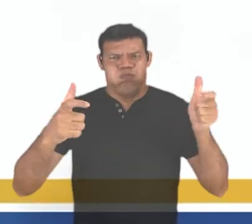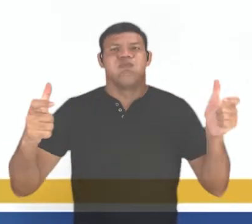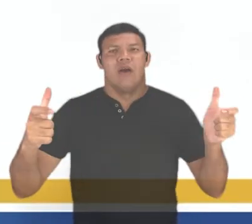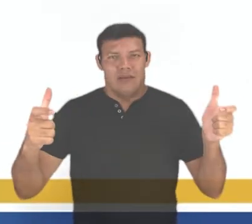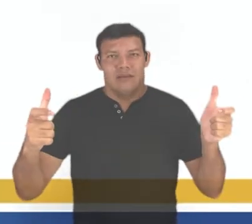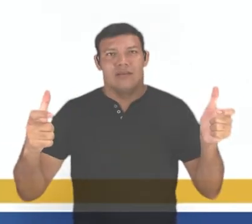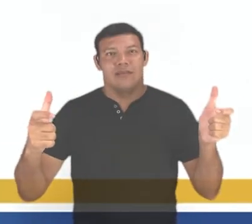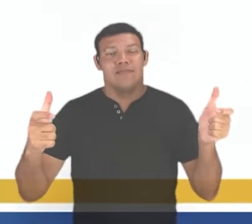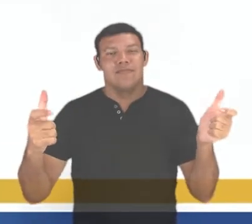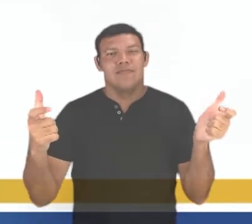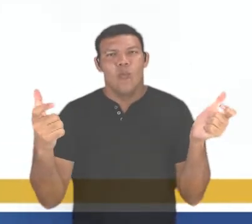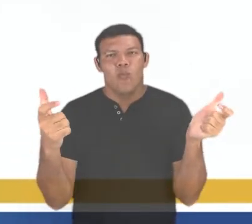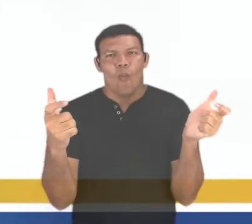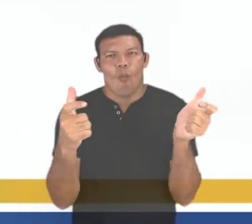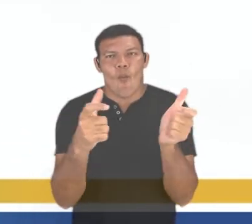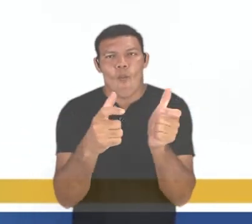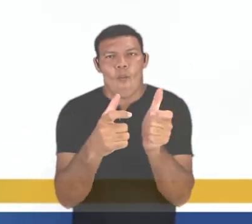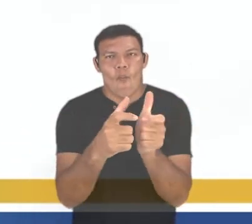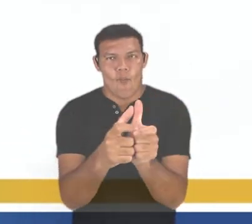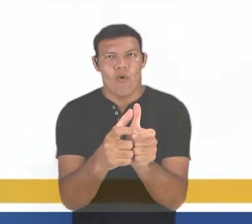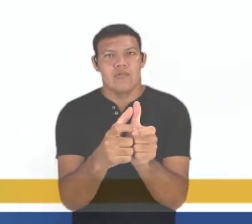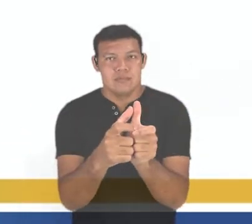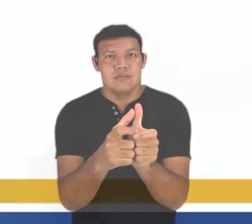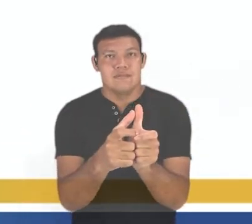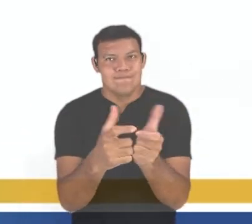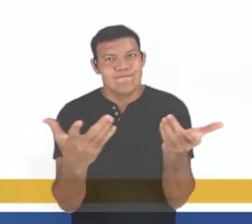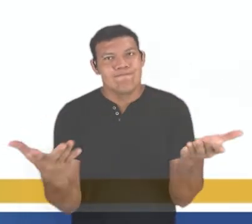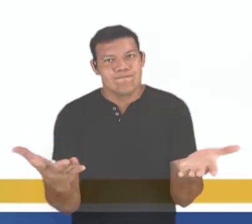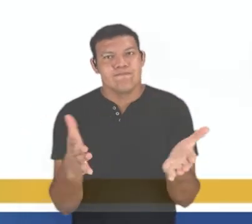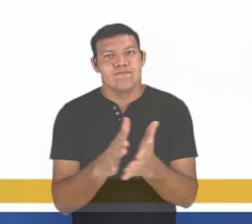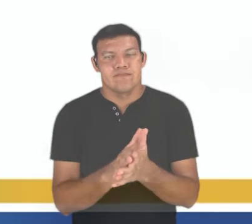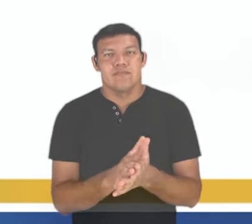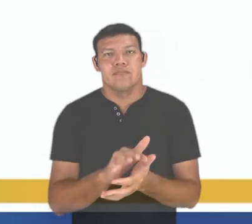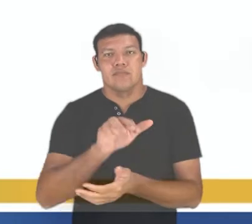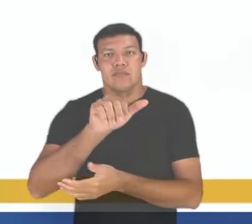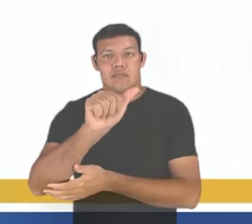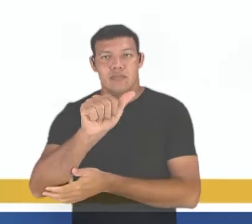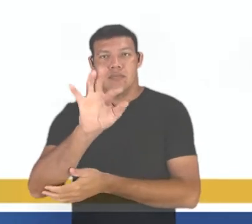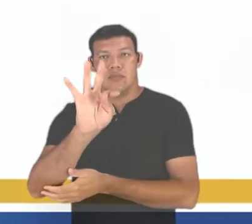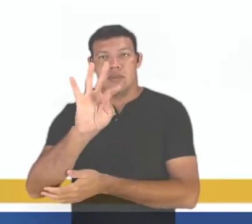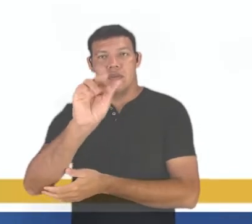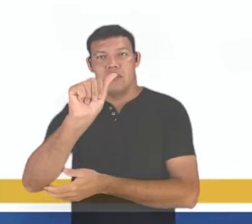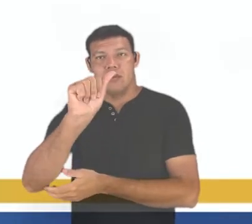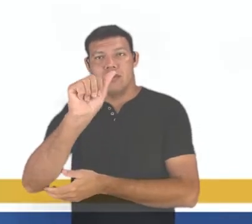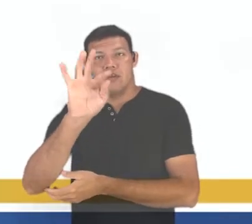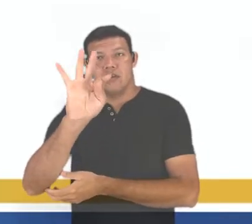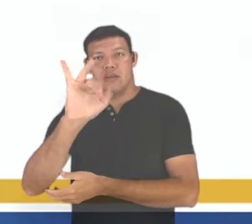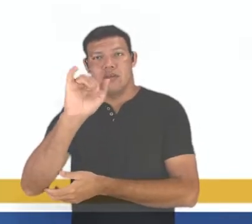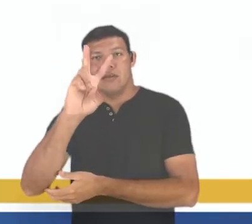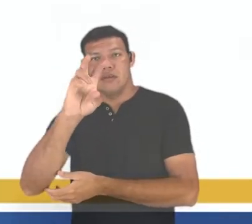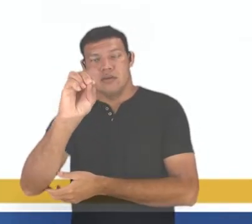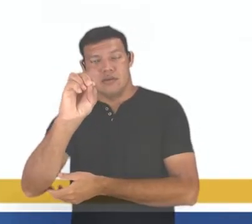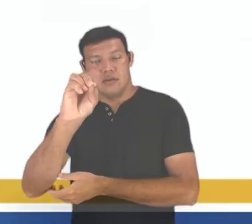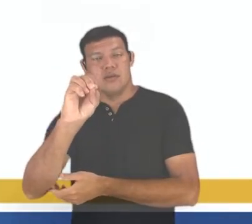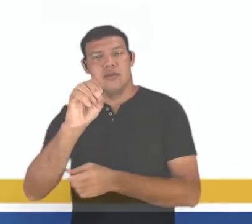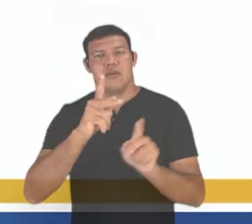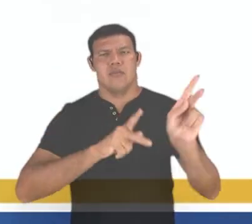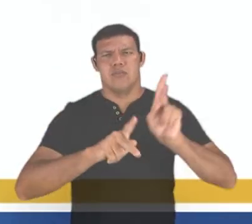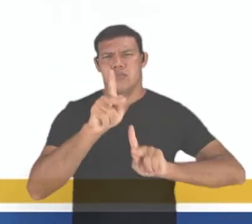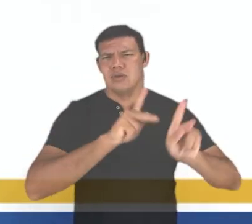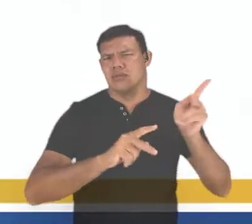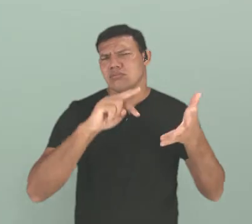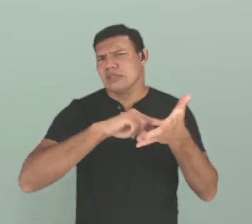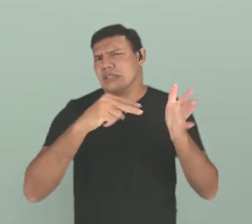muito grande e áreas com poucas pessoas morando. Isso chama-se atrativos populacionais. Aí você, vixe, professor,